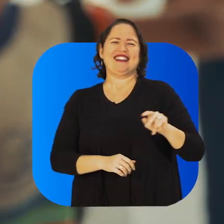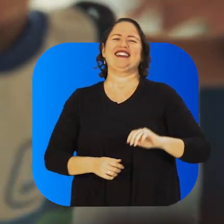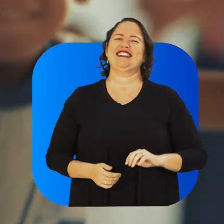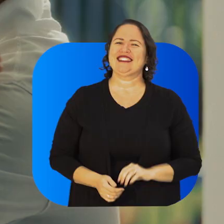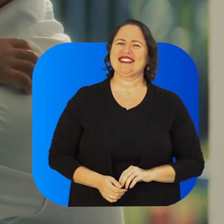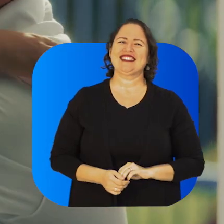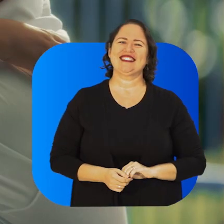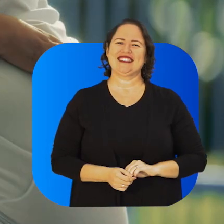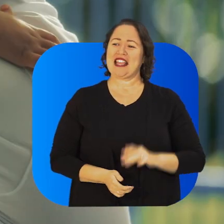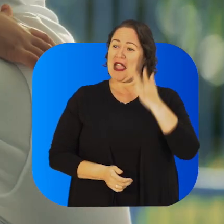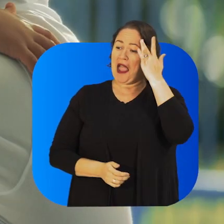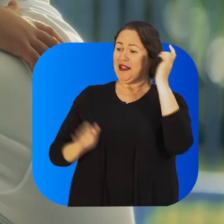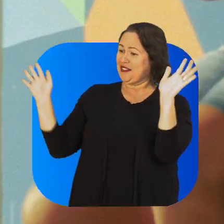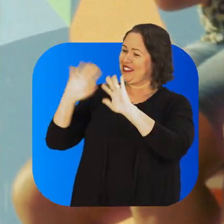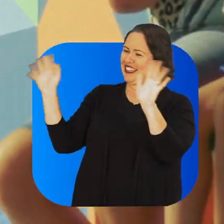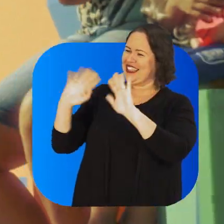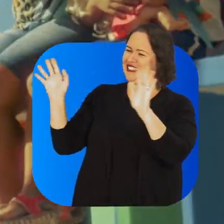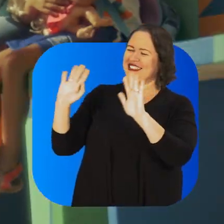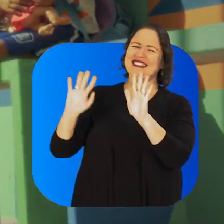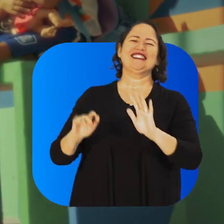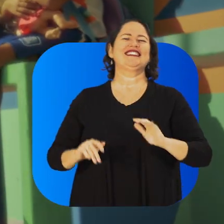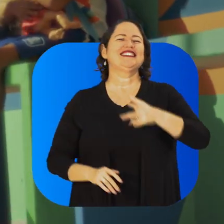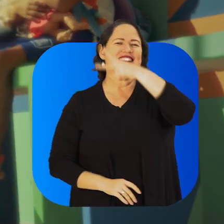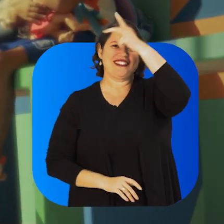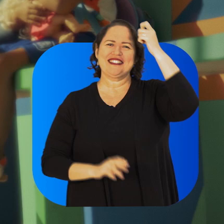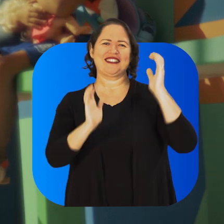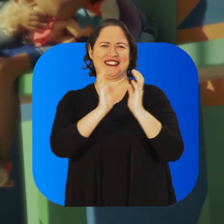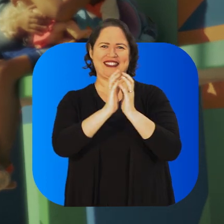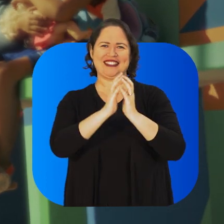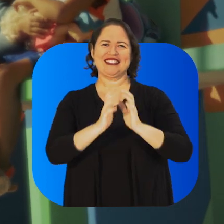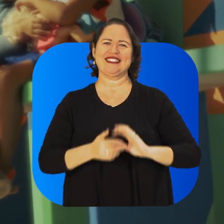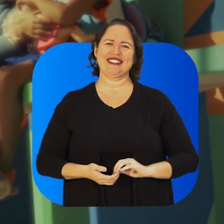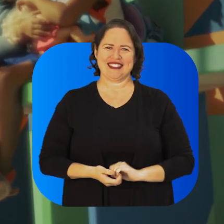Até amanhã, Gael! Prefeitura do Recife.